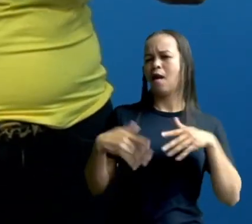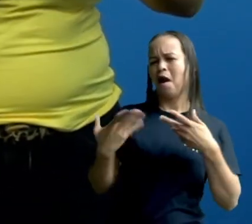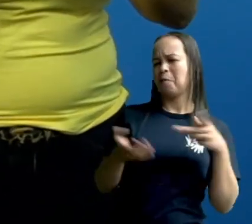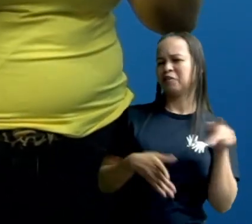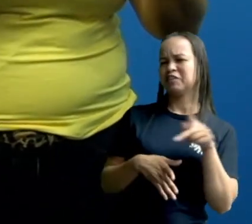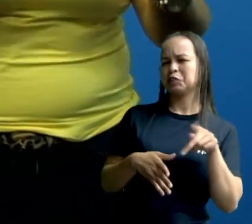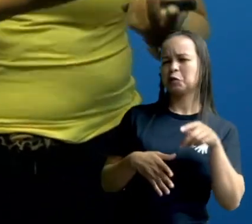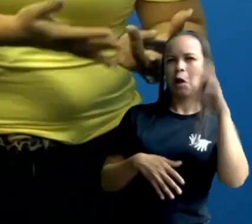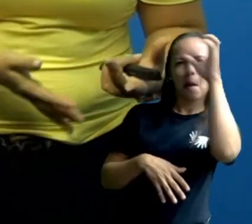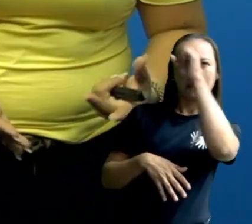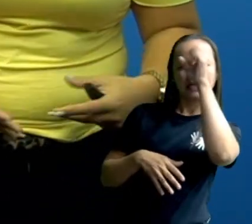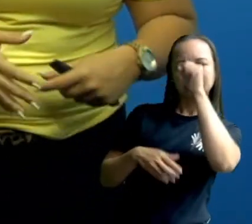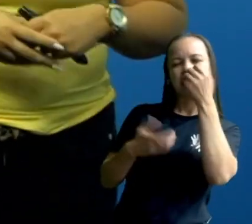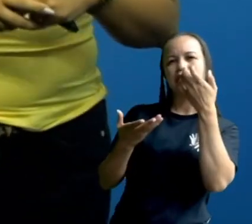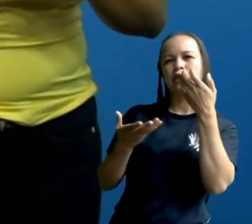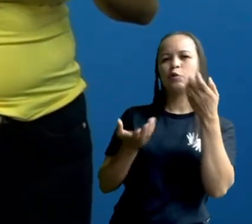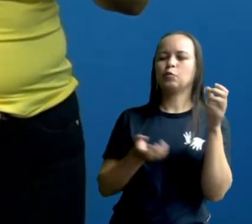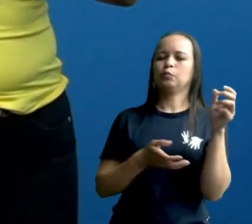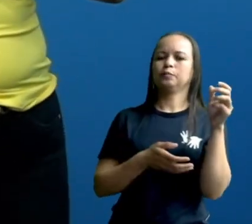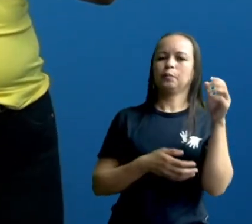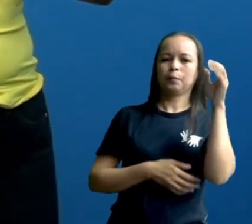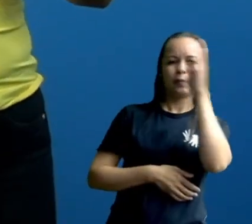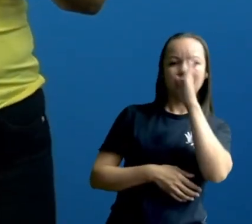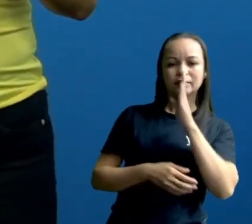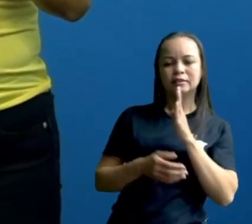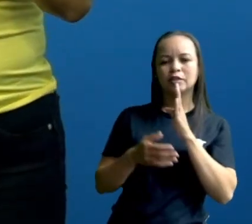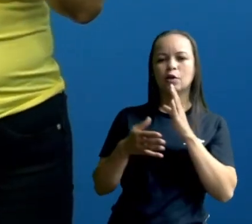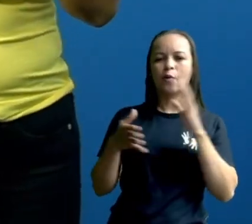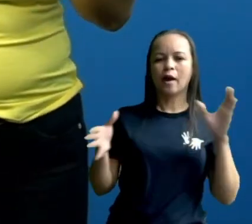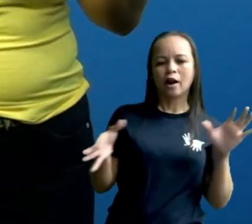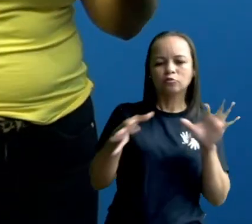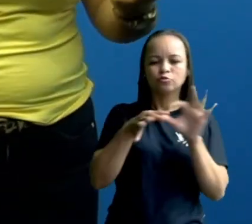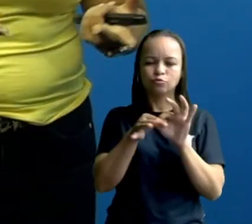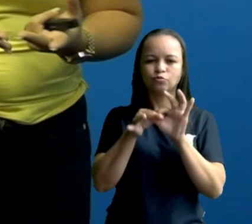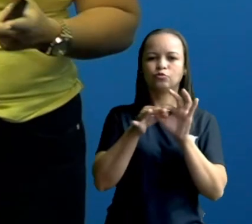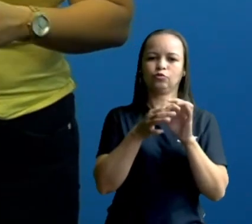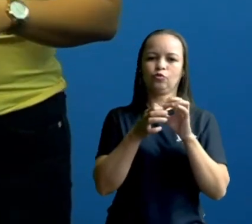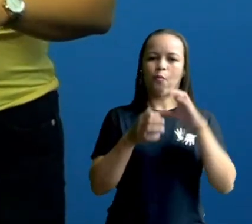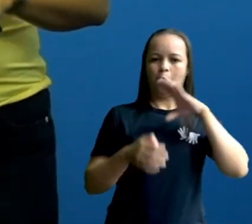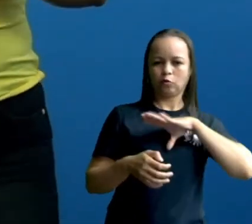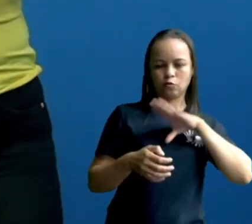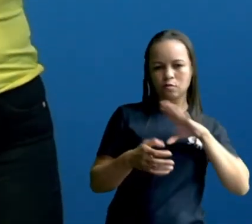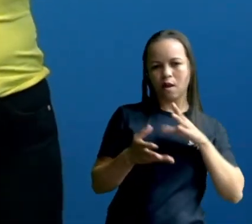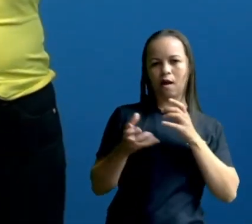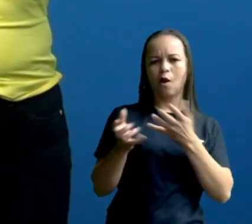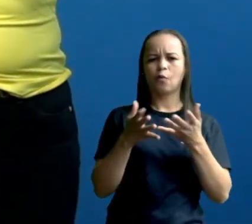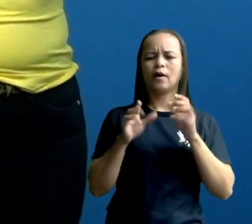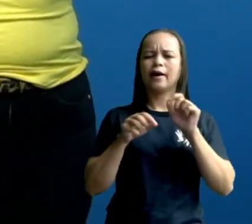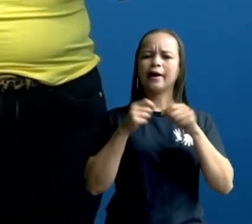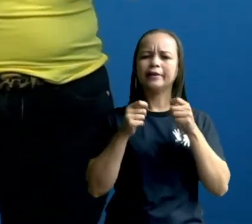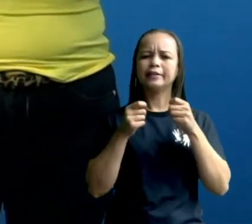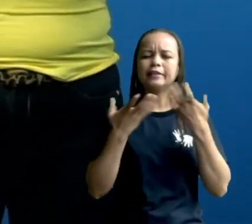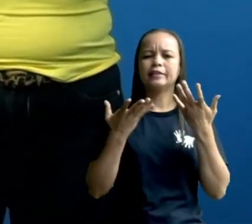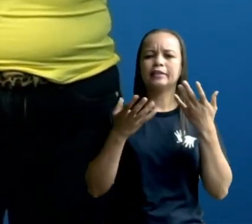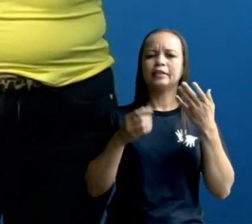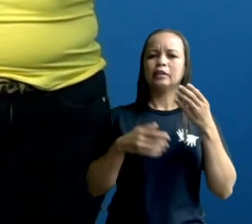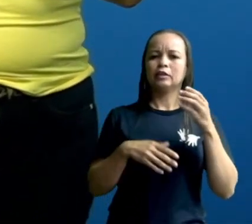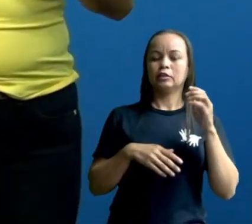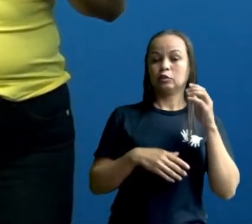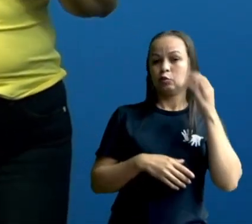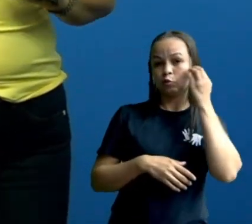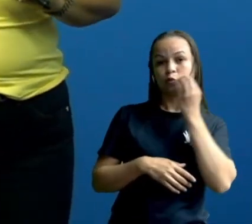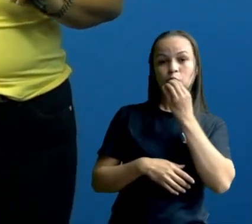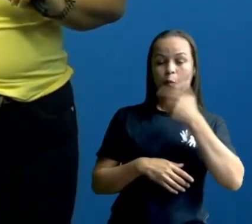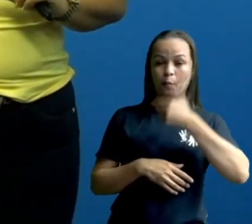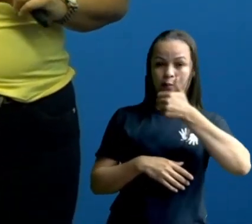Brasil, primeiro, ele era colônia de Portugal. Portugal podia explorar nossas riquezas. E aí, Dom Pedro e a independência, tudo